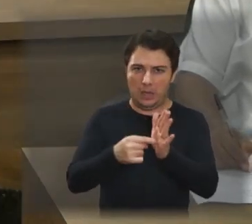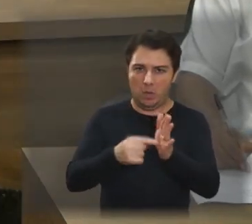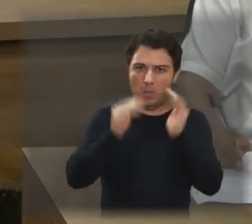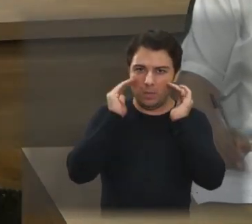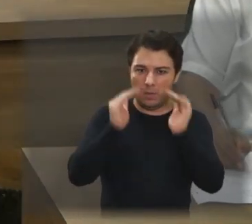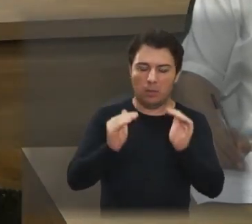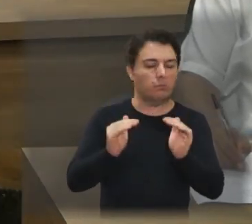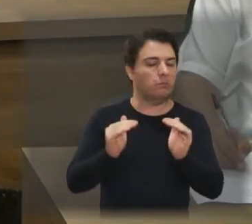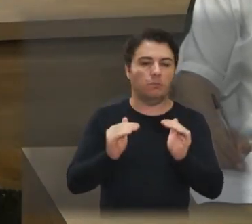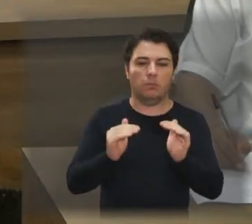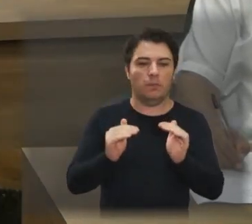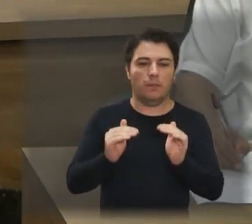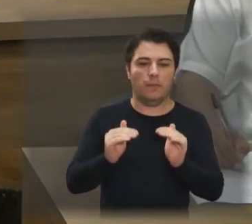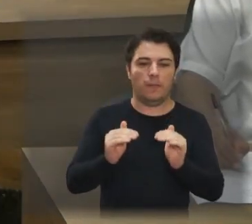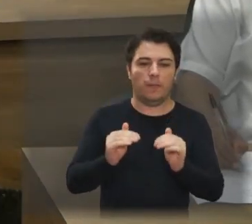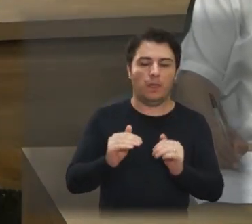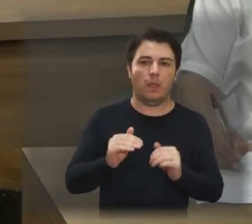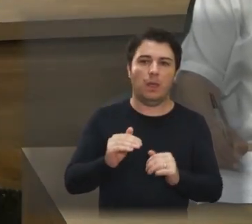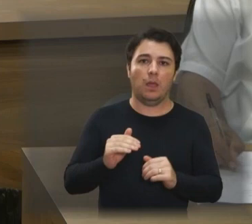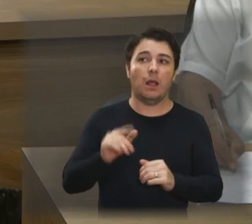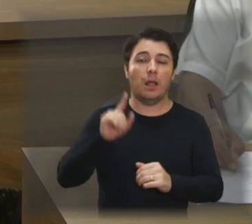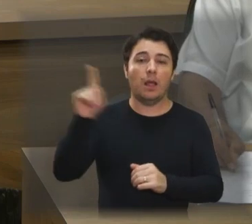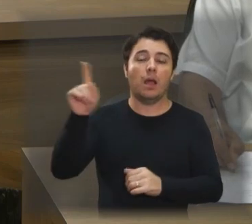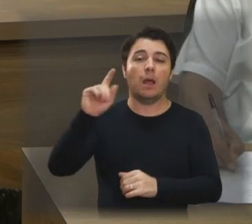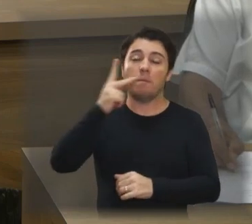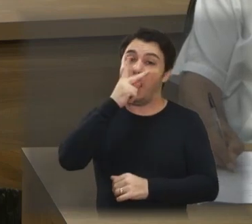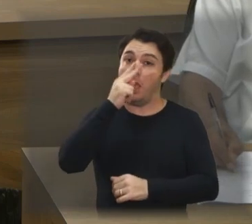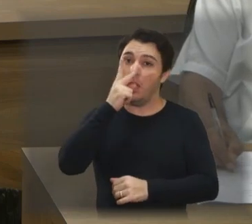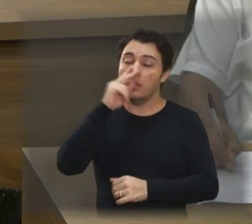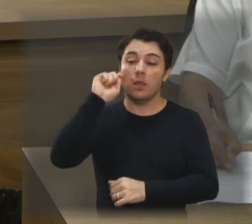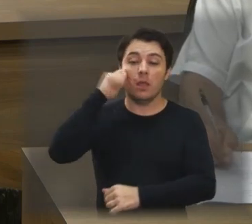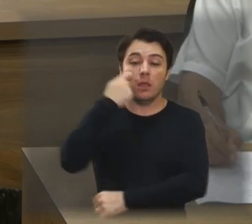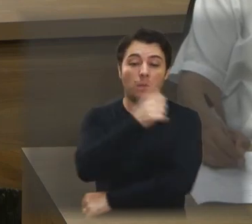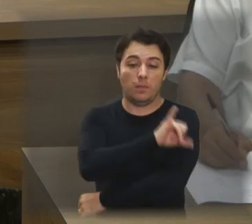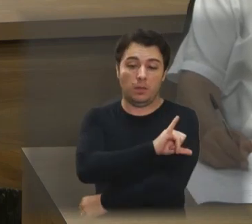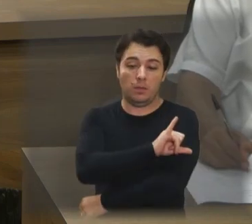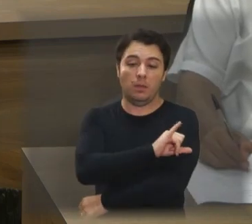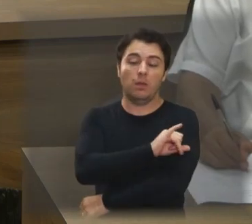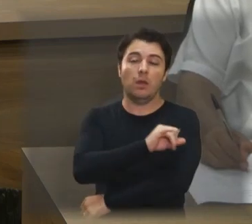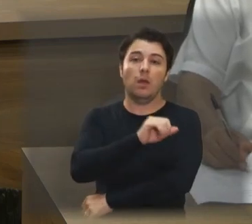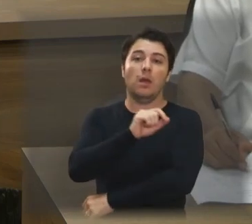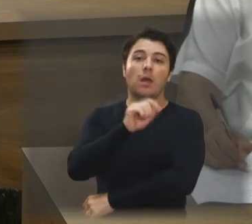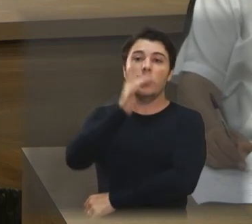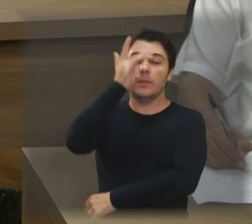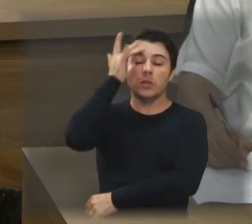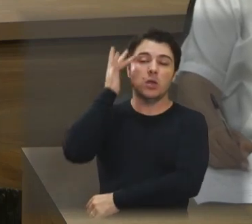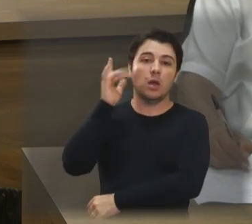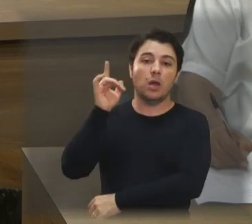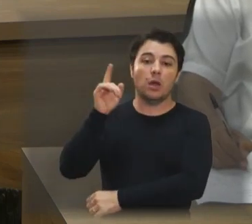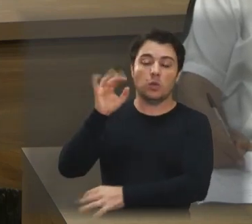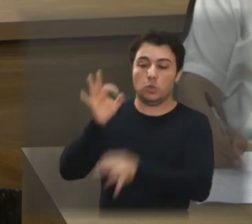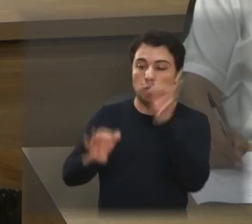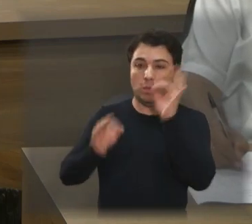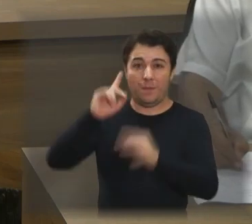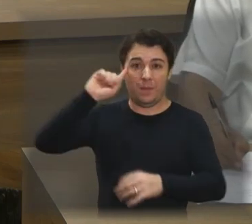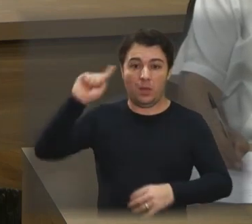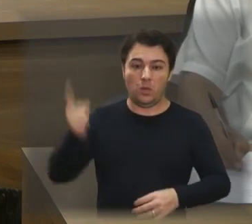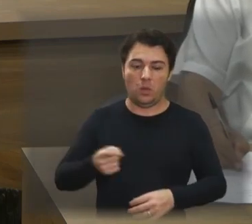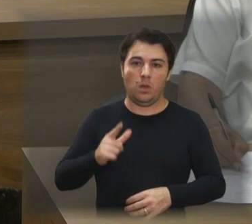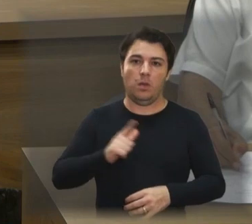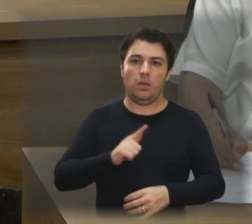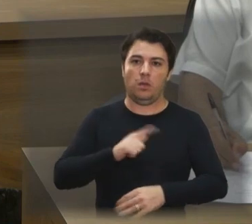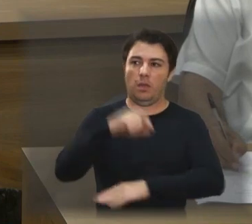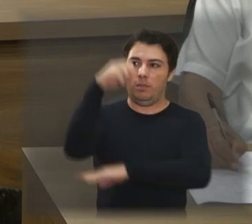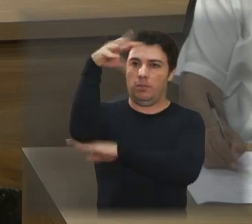aí existe você não me engana em Rio Preto o juiz determinou que as linhas escravidão Aonde se